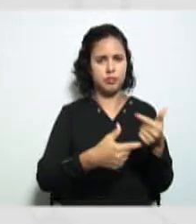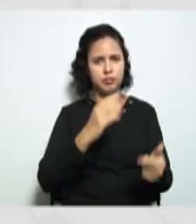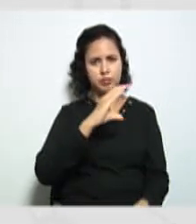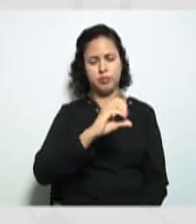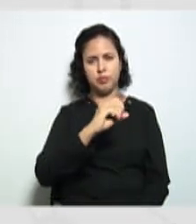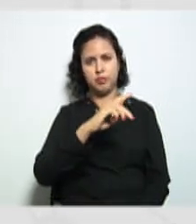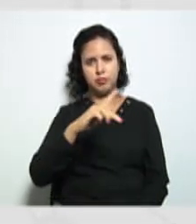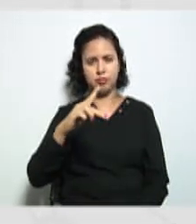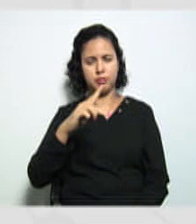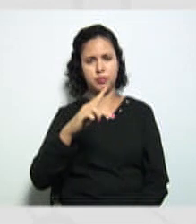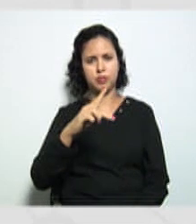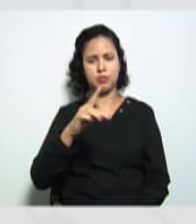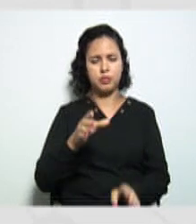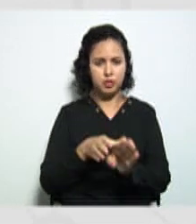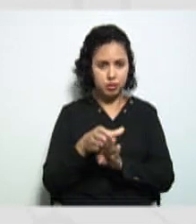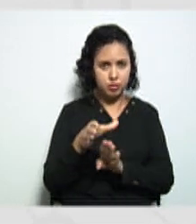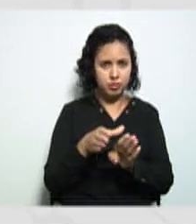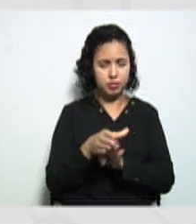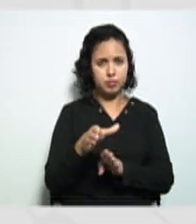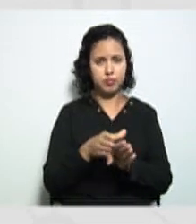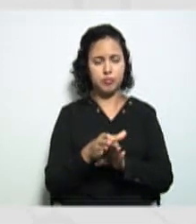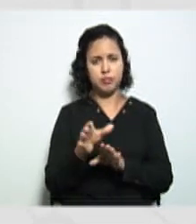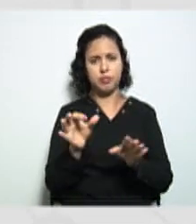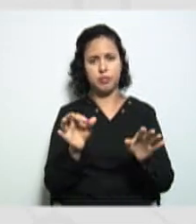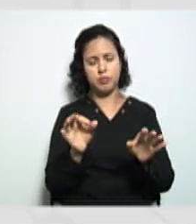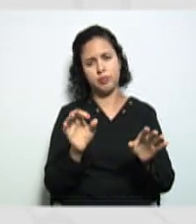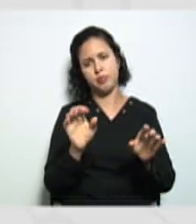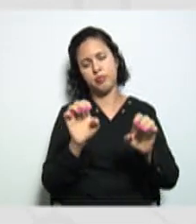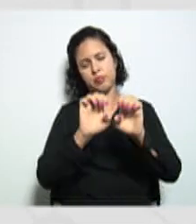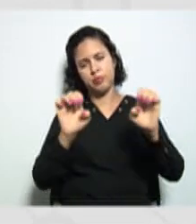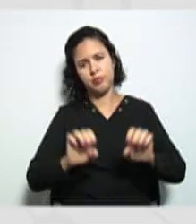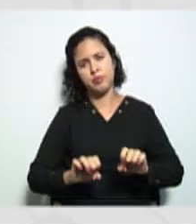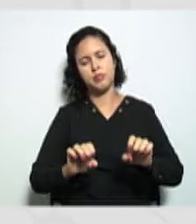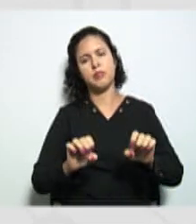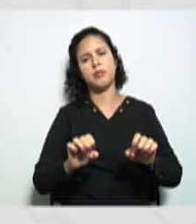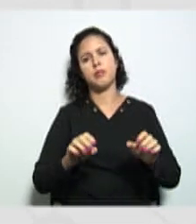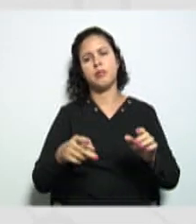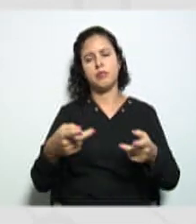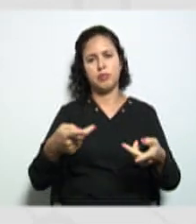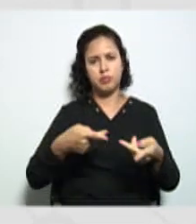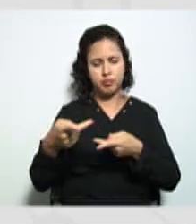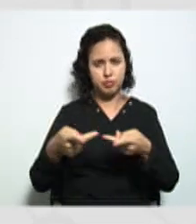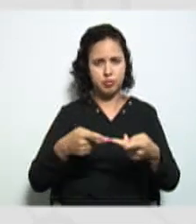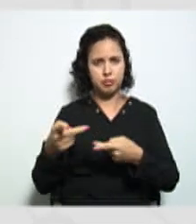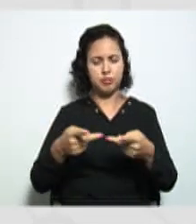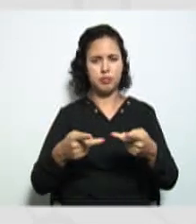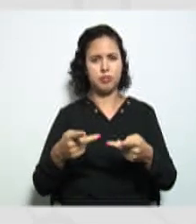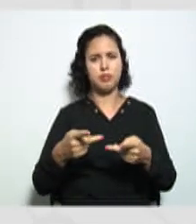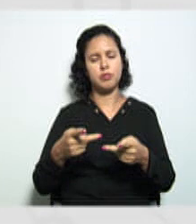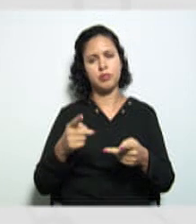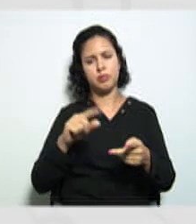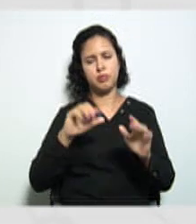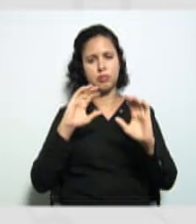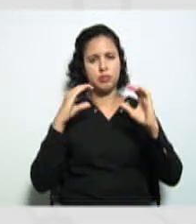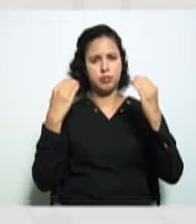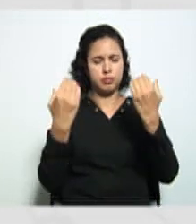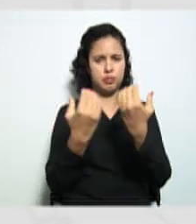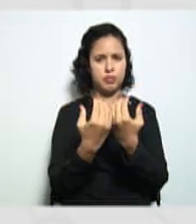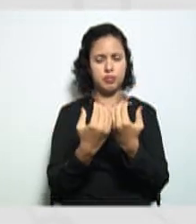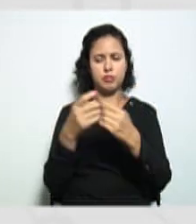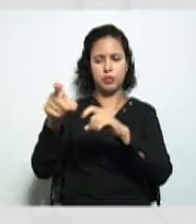competências. Orientar a elaboração e o desenvolvimento de projetos em comunidades rurais e